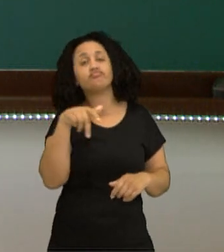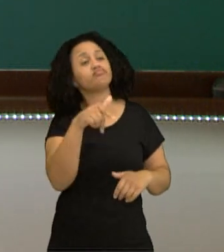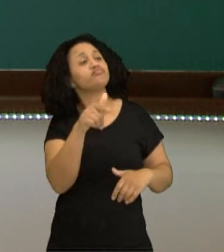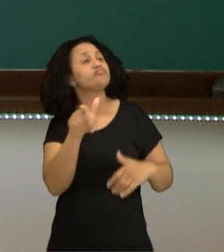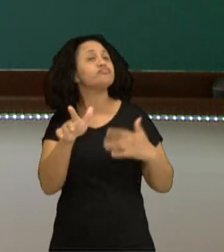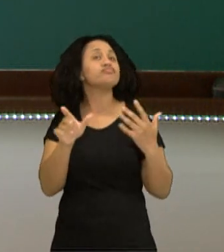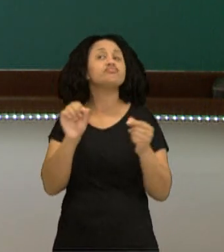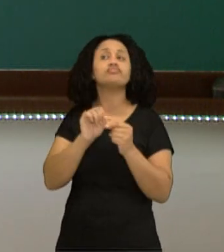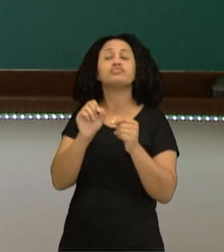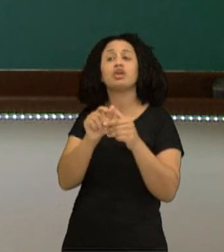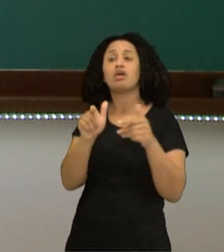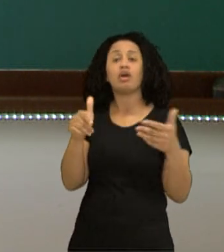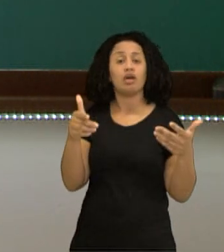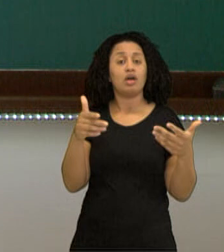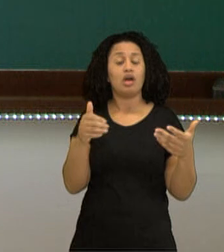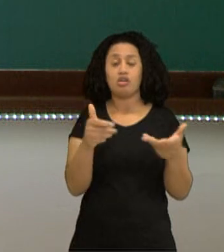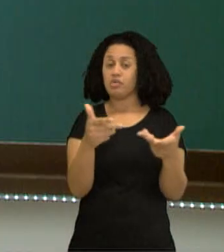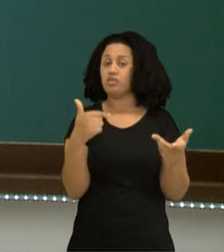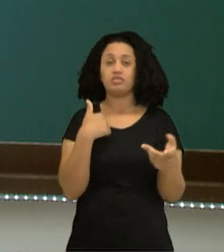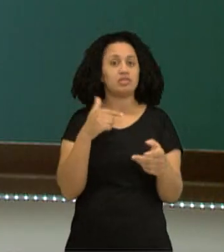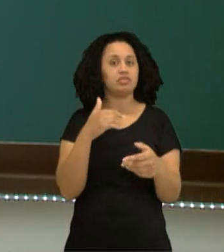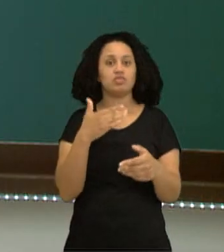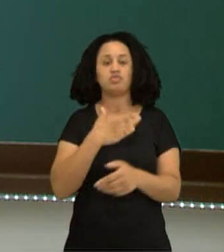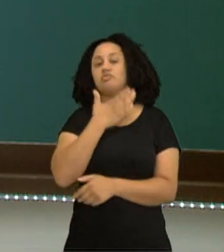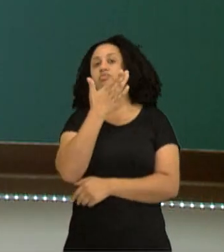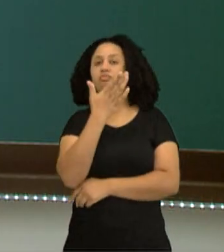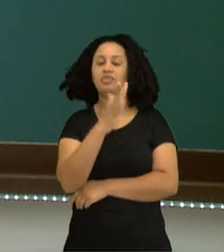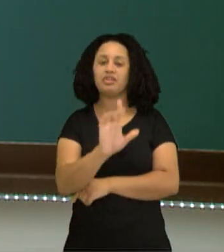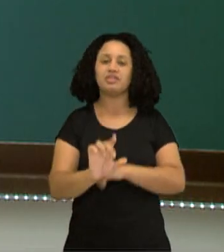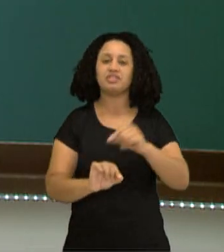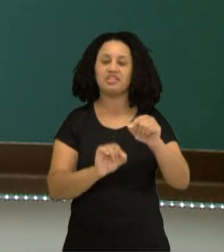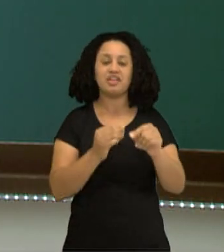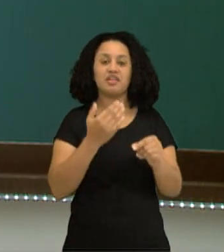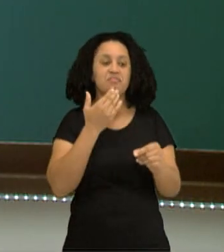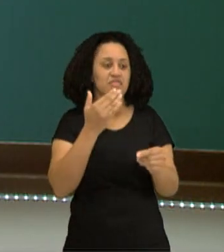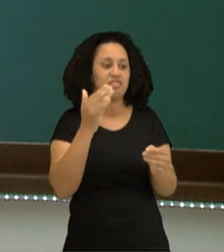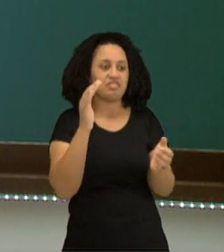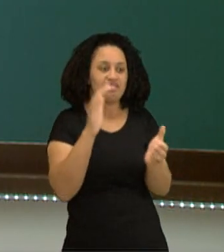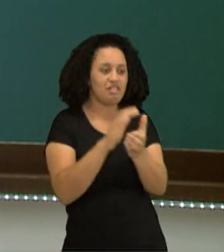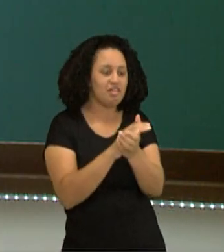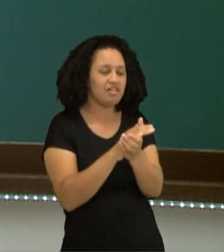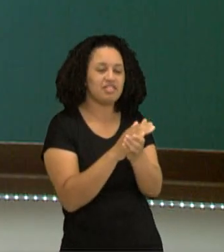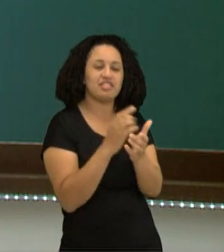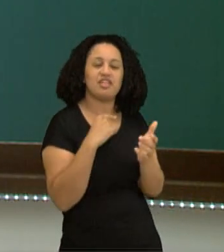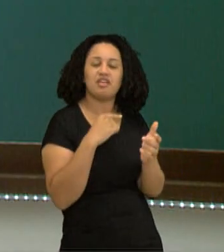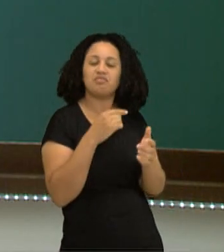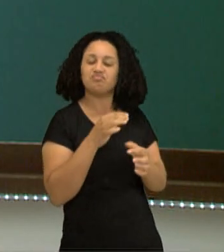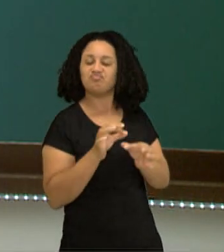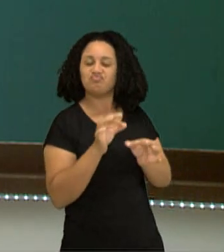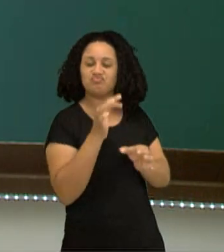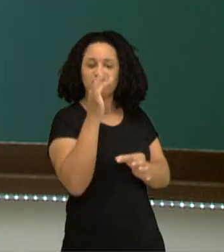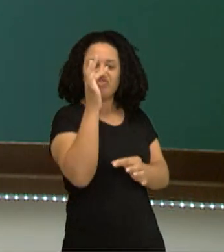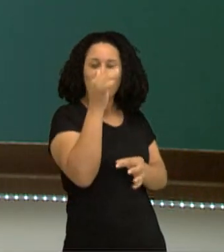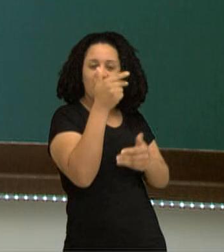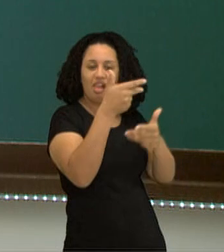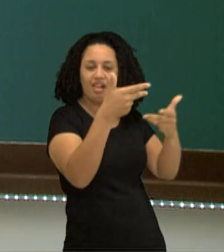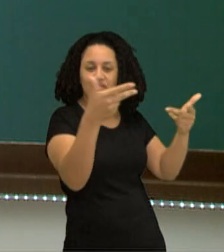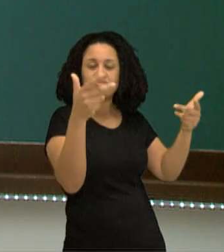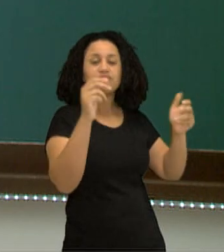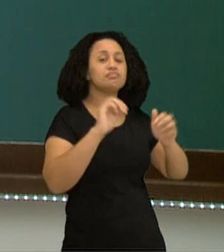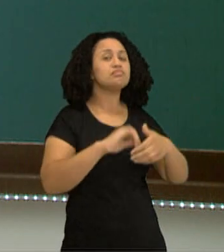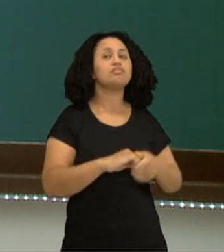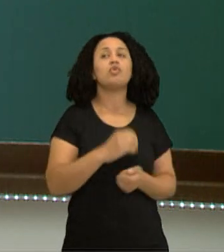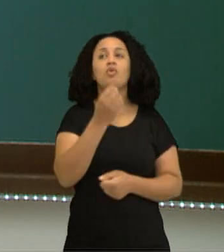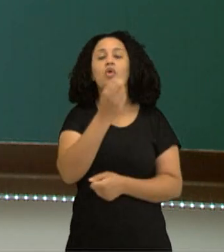de repente algo que você não esperava acontece, um pedido de casamento cheio de pompa, ou de repente